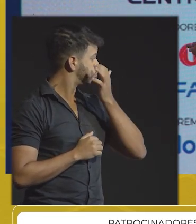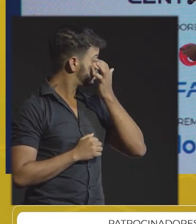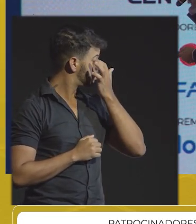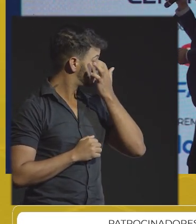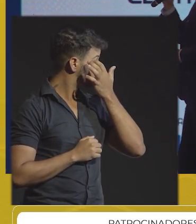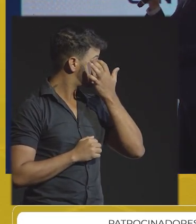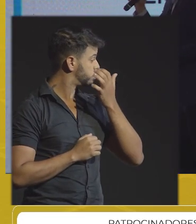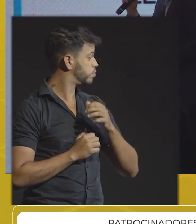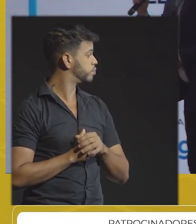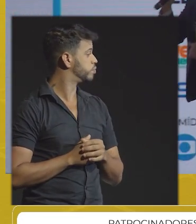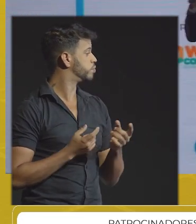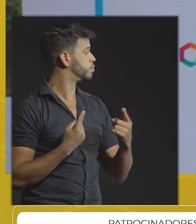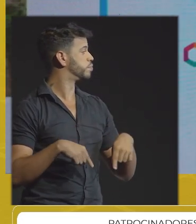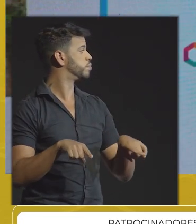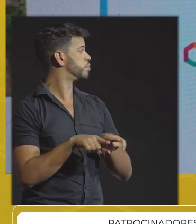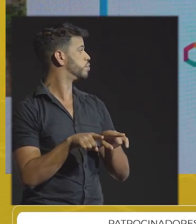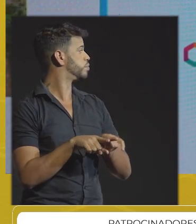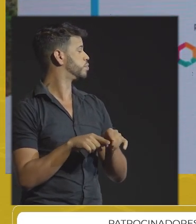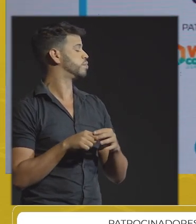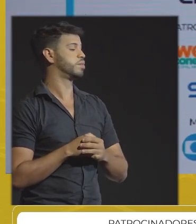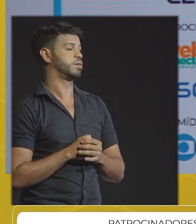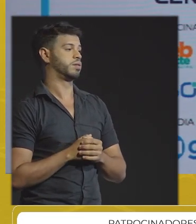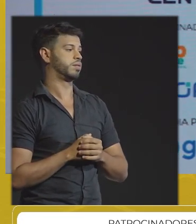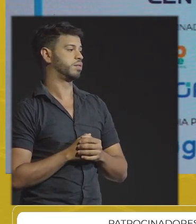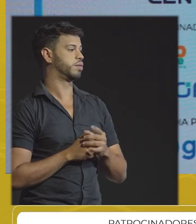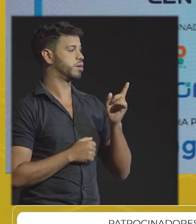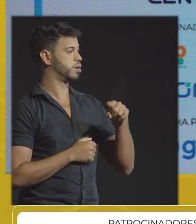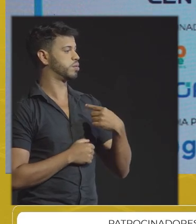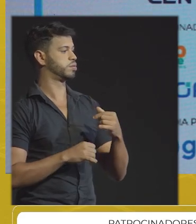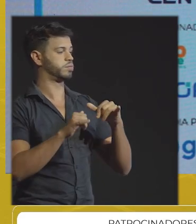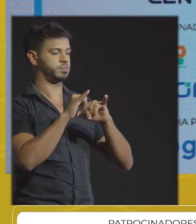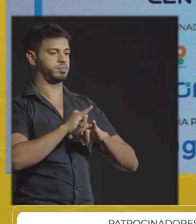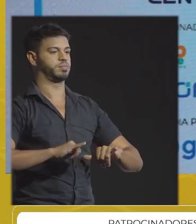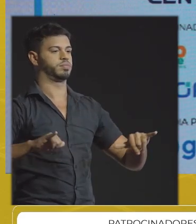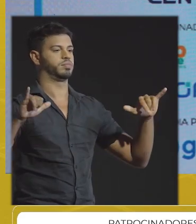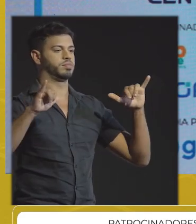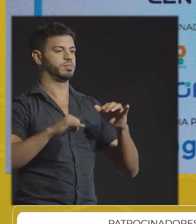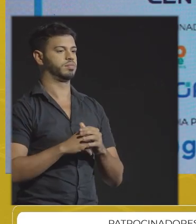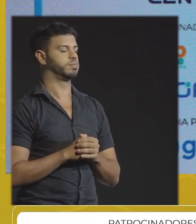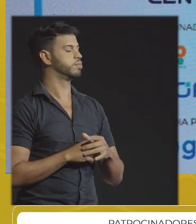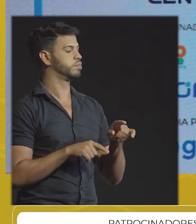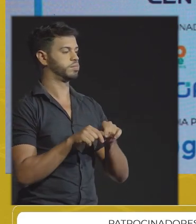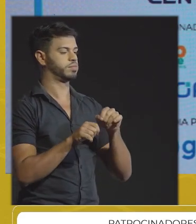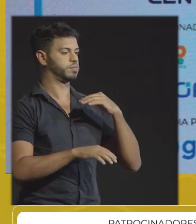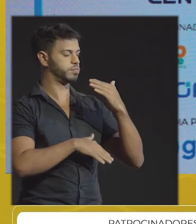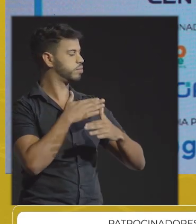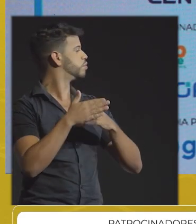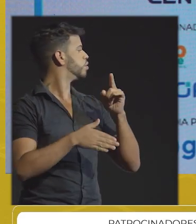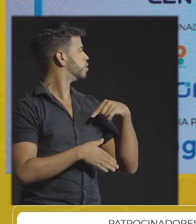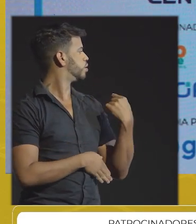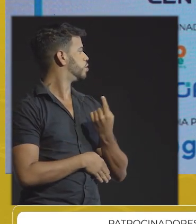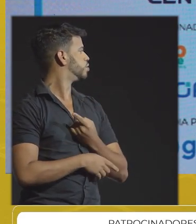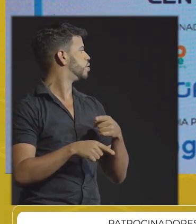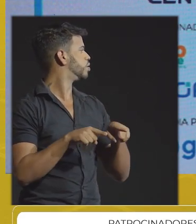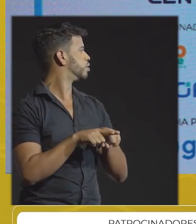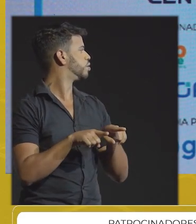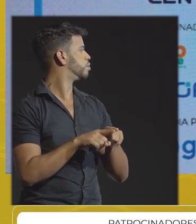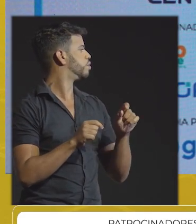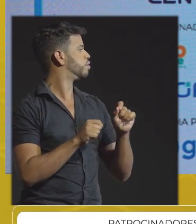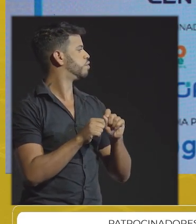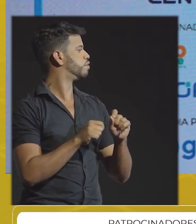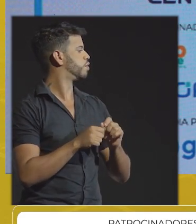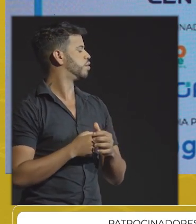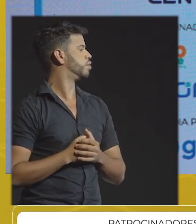Pernambuco e também além de distribuidor de equipamentos construir usinas a gente também